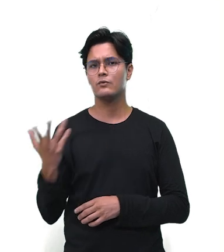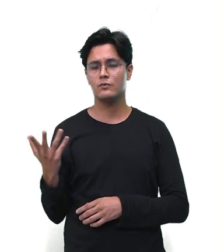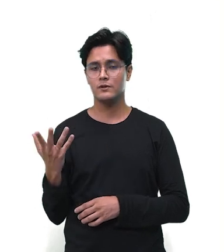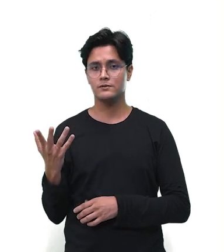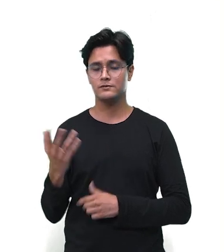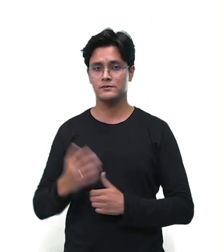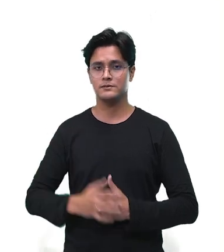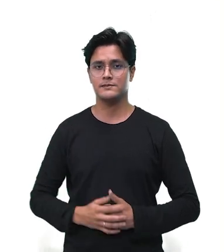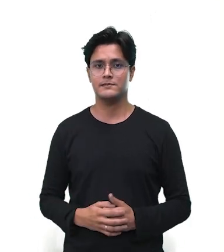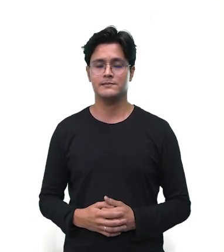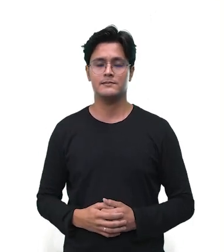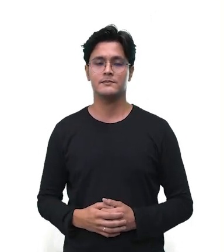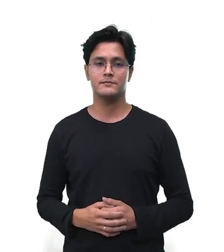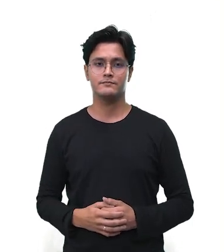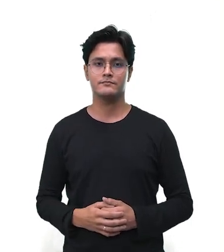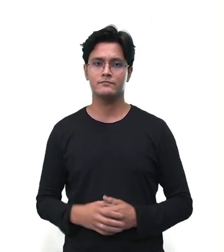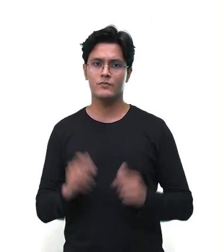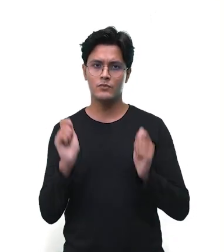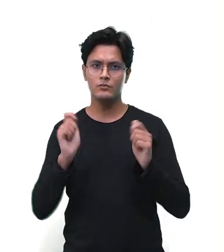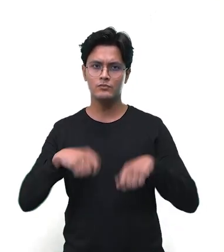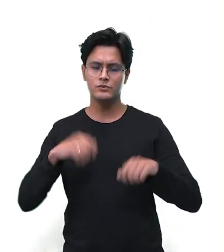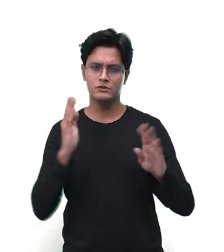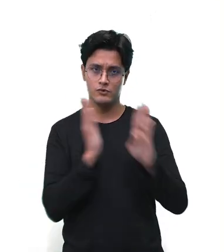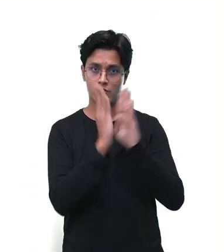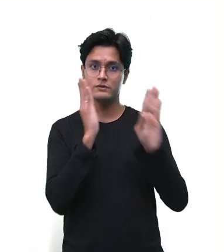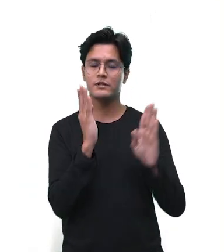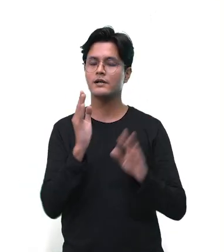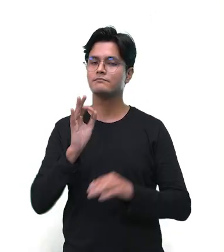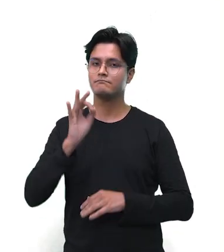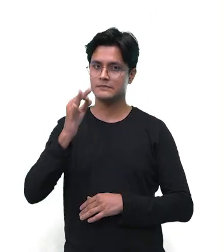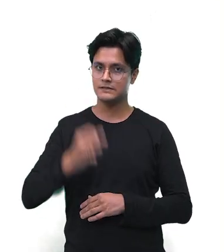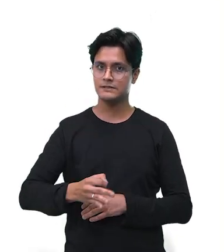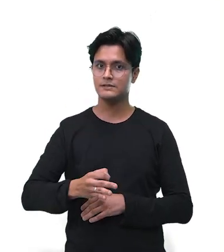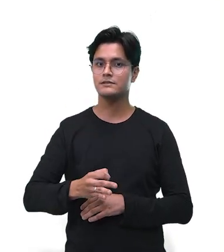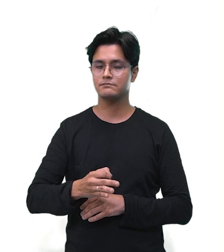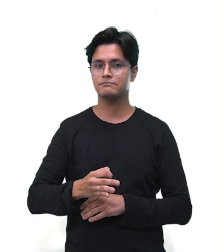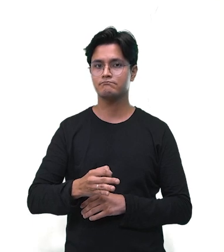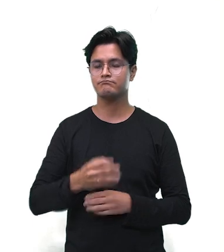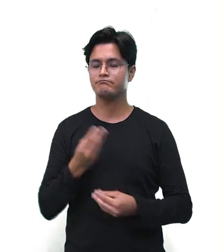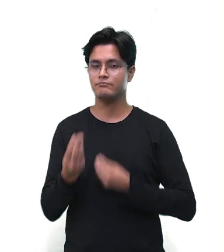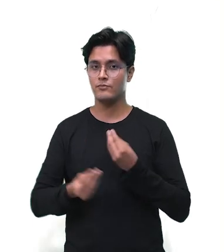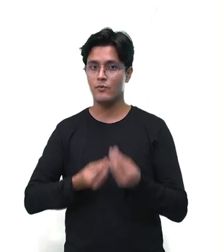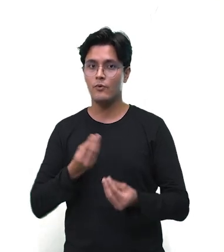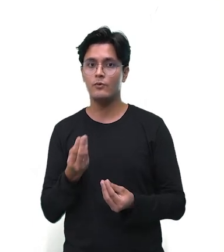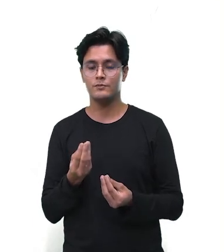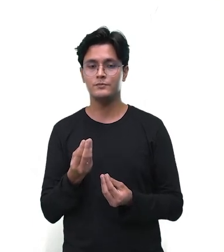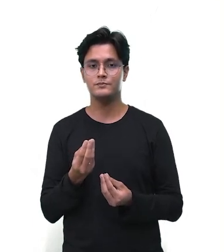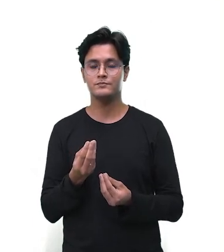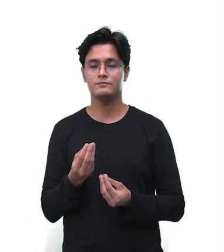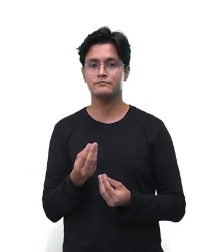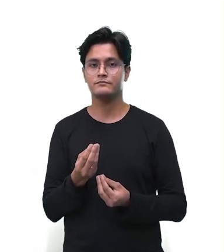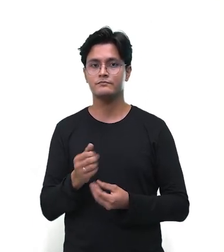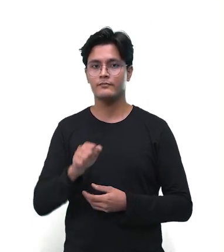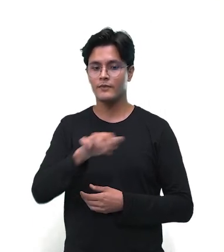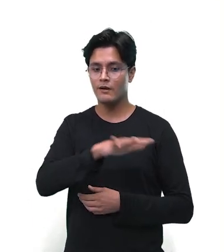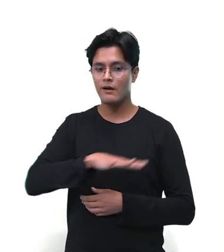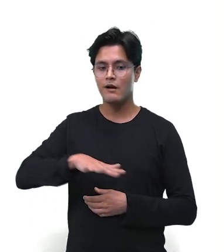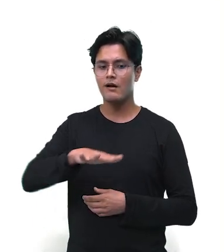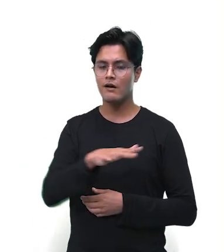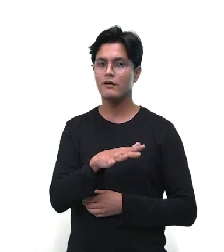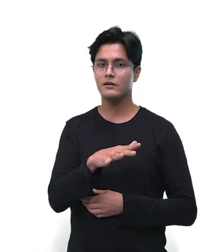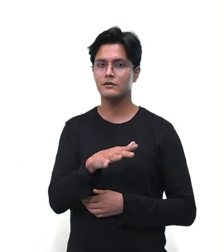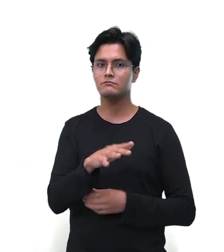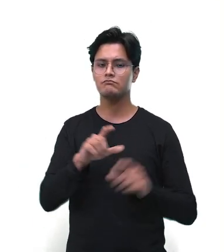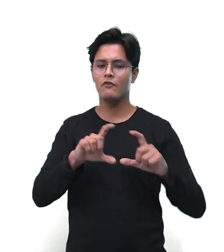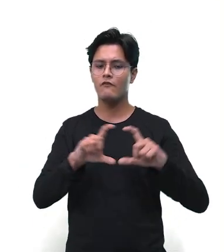desse quadrado? Será que dá para a gente encontrar? Com certeza, olha só. A área não é L elevado